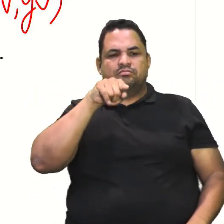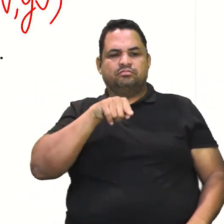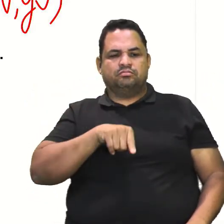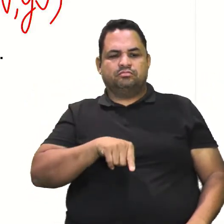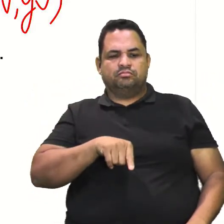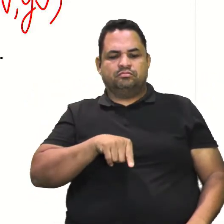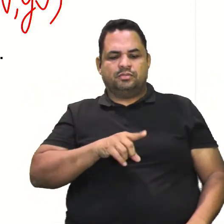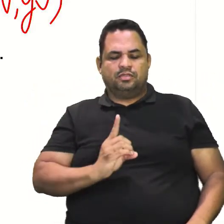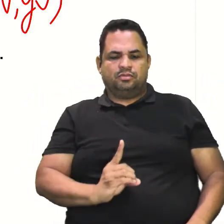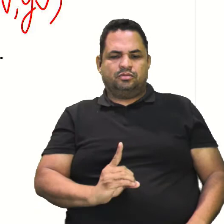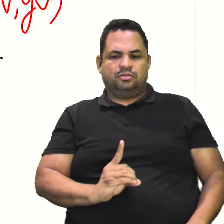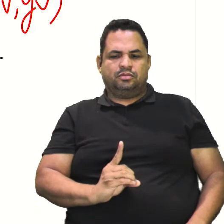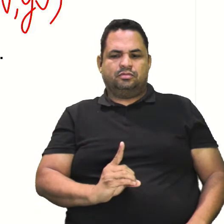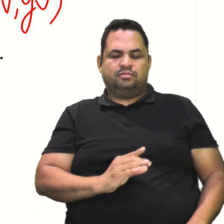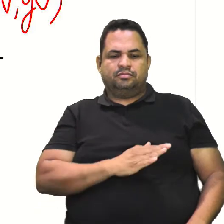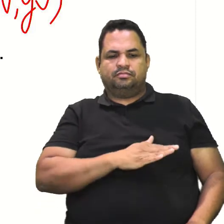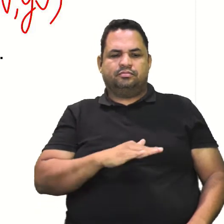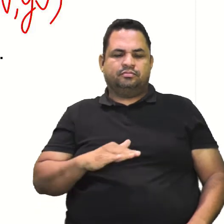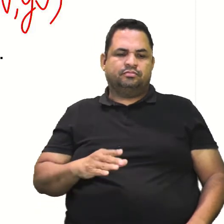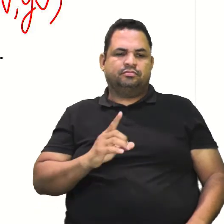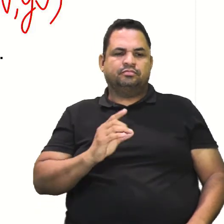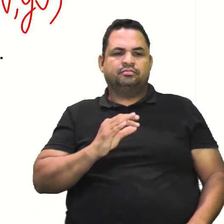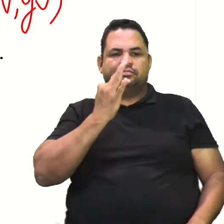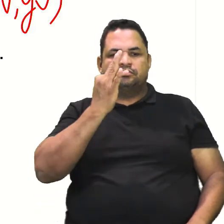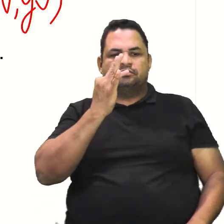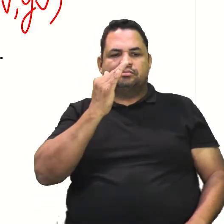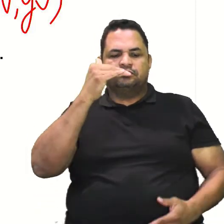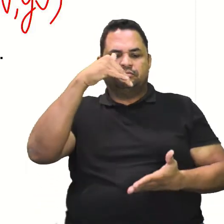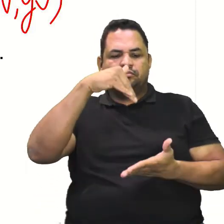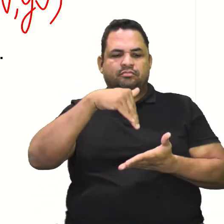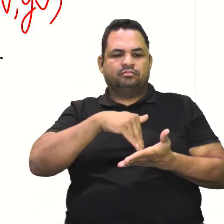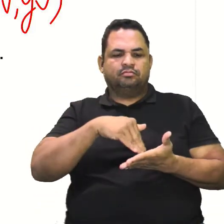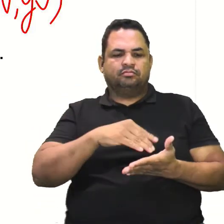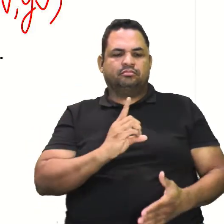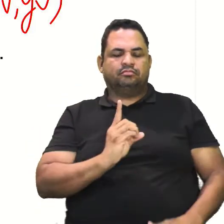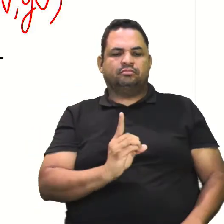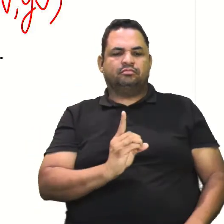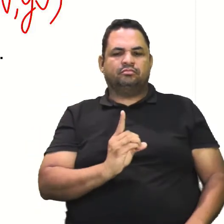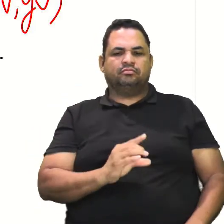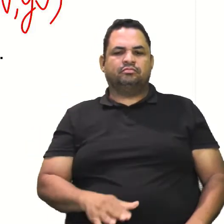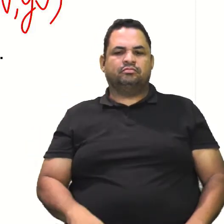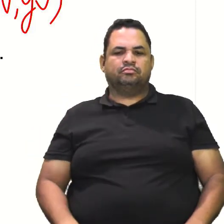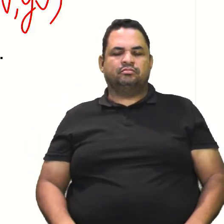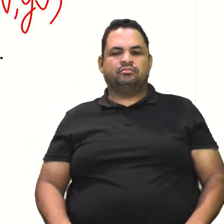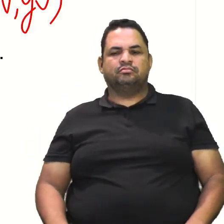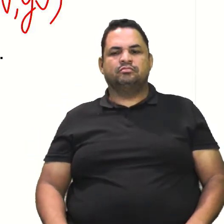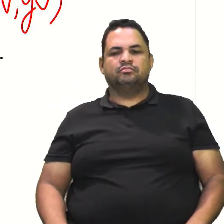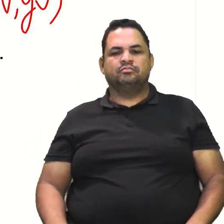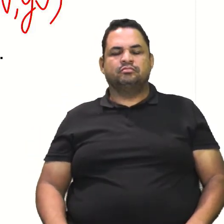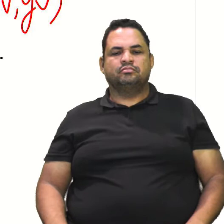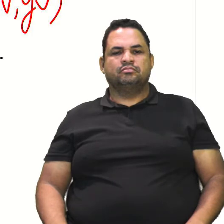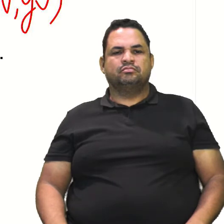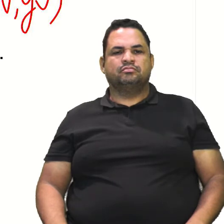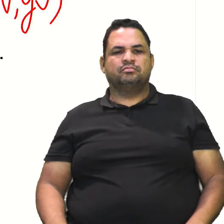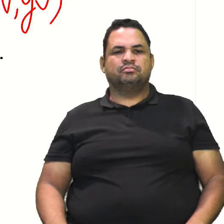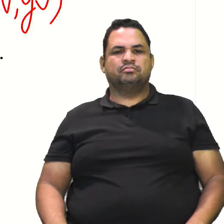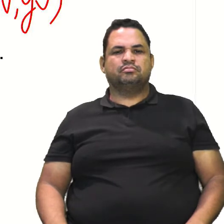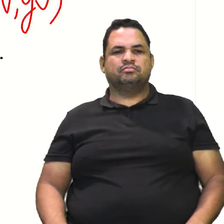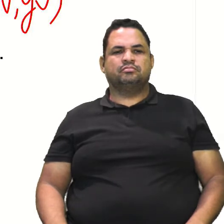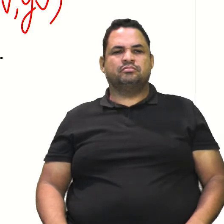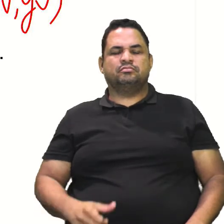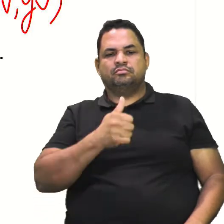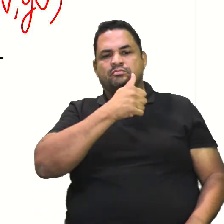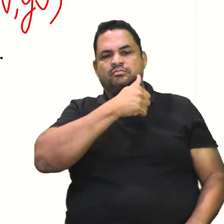a diretriz. Essa distância do foco até a diretriz a gente chama de parâmetro, é o FD, tá certo? Beleza.